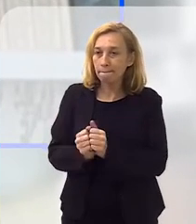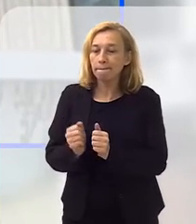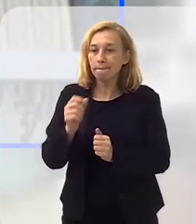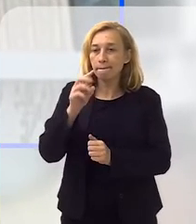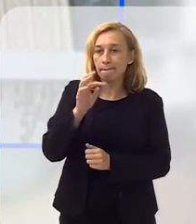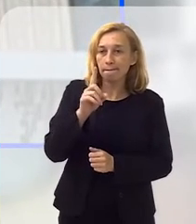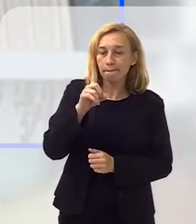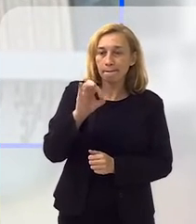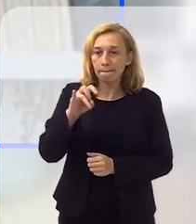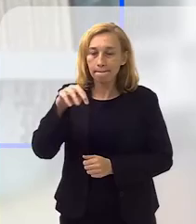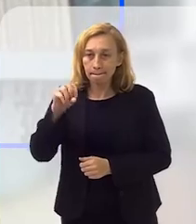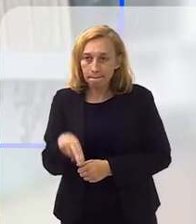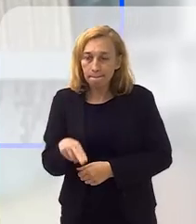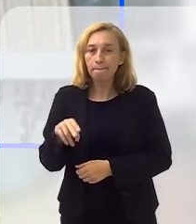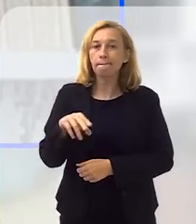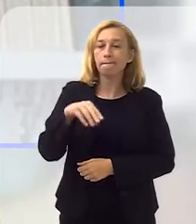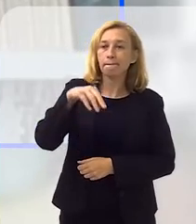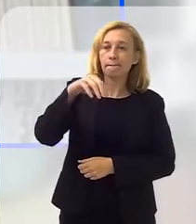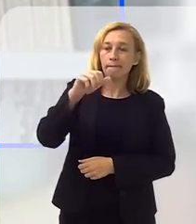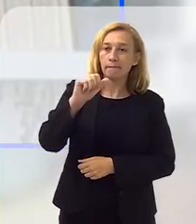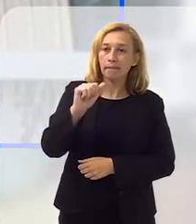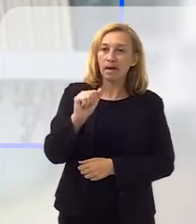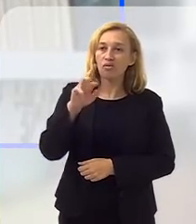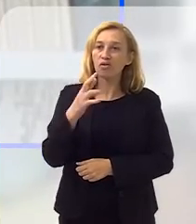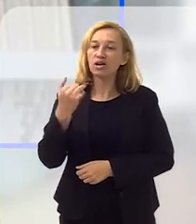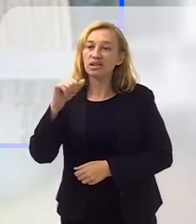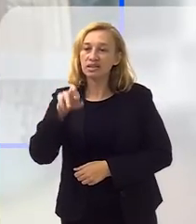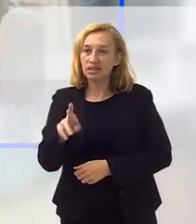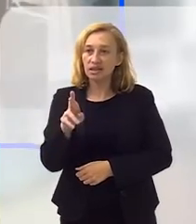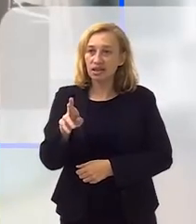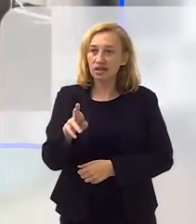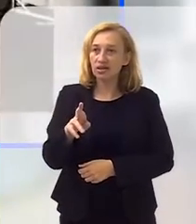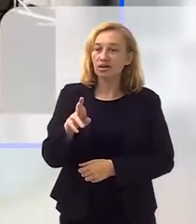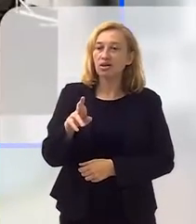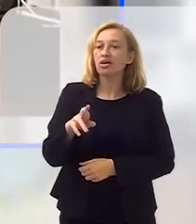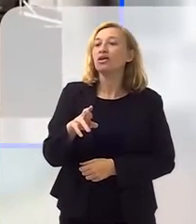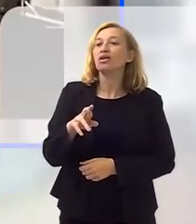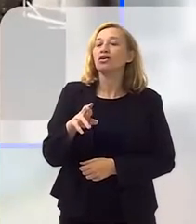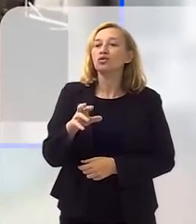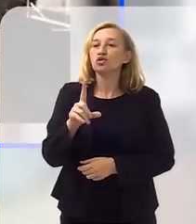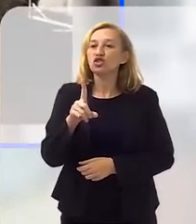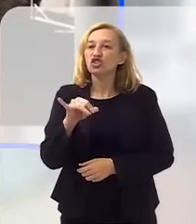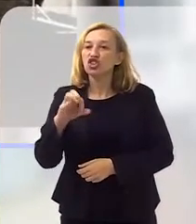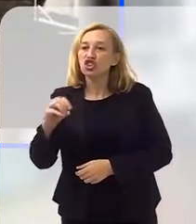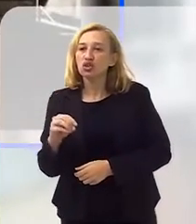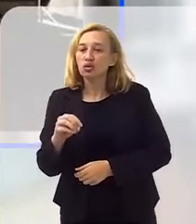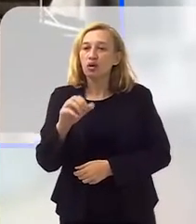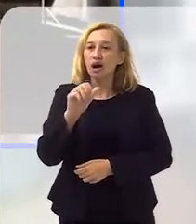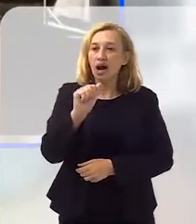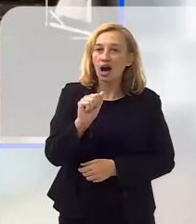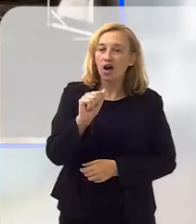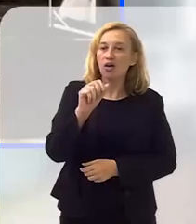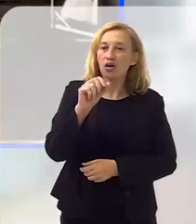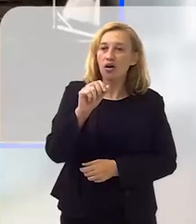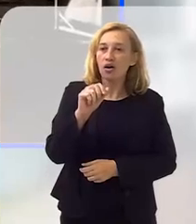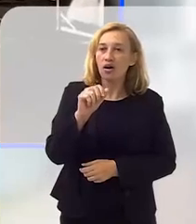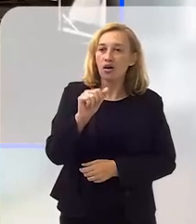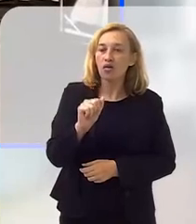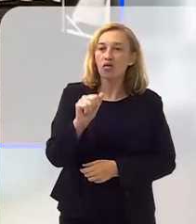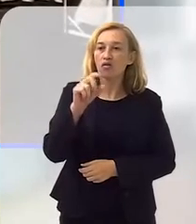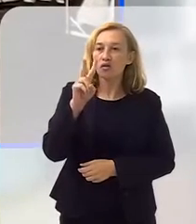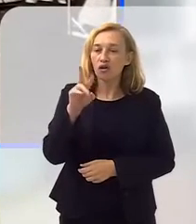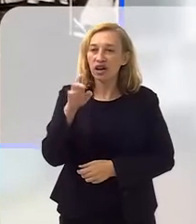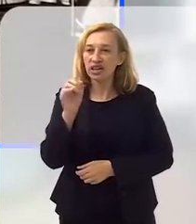fizeram Alvorecer, que foi gravado pela Clara Nunes, deu título, batizou um disco da Clara Nunes, e com esse disco,